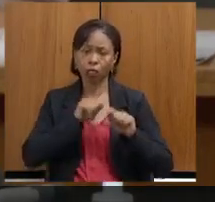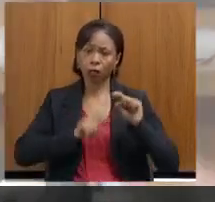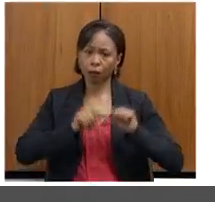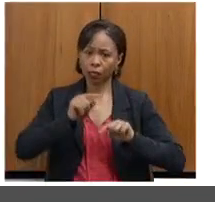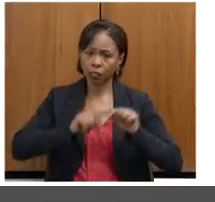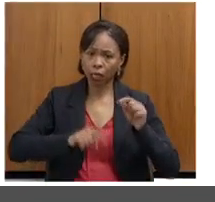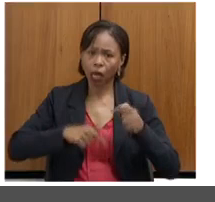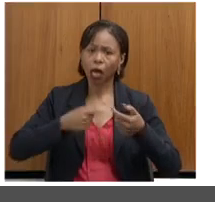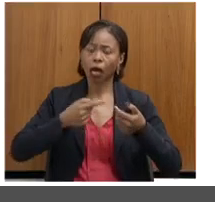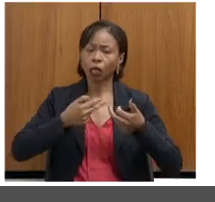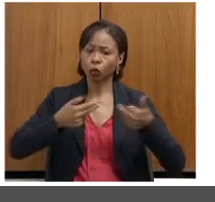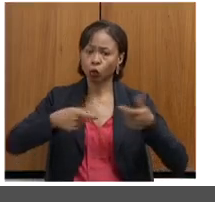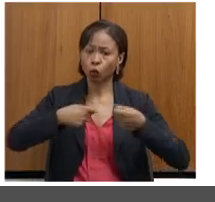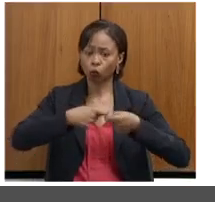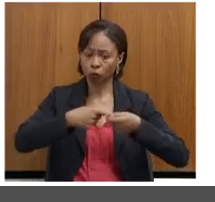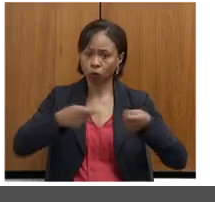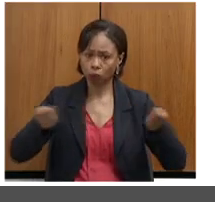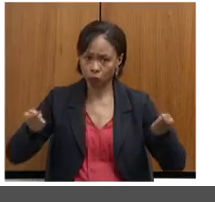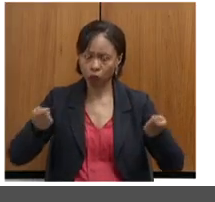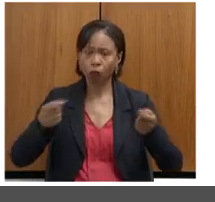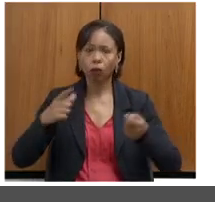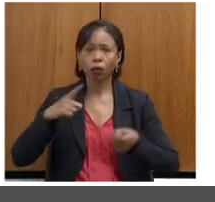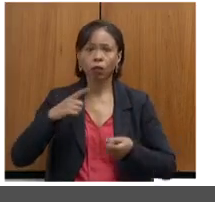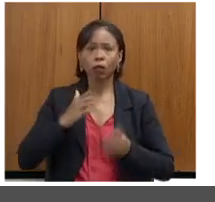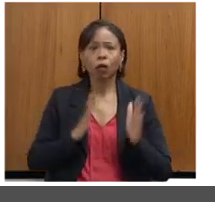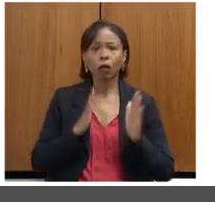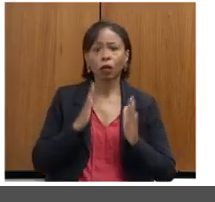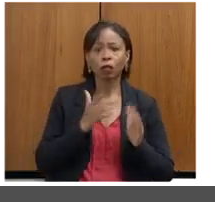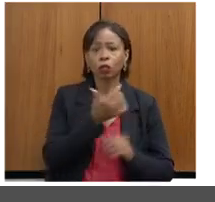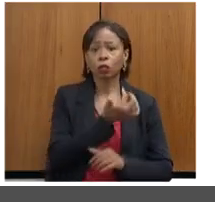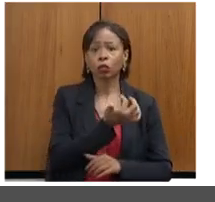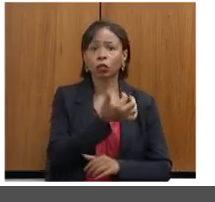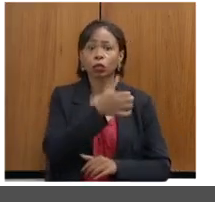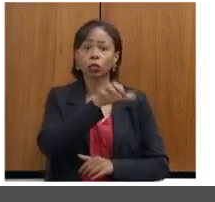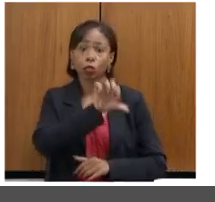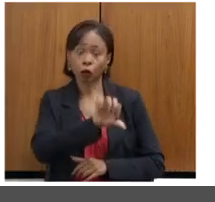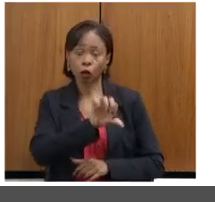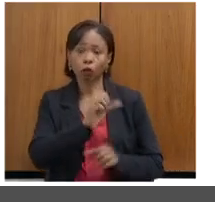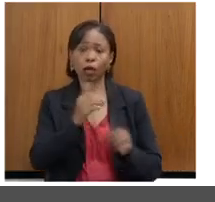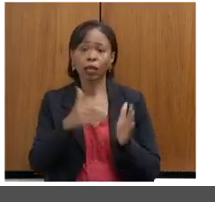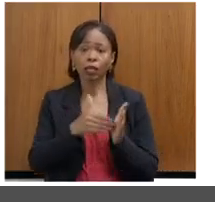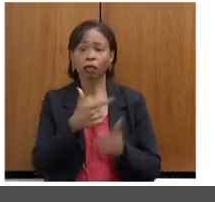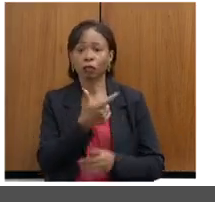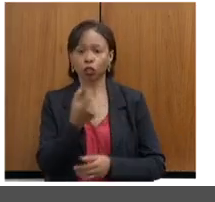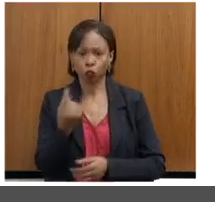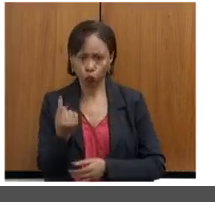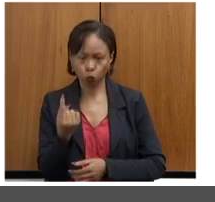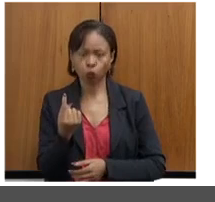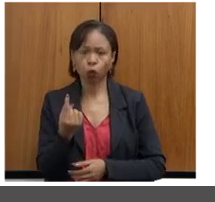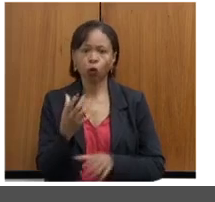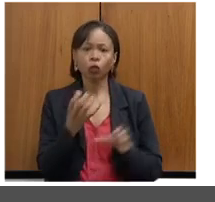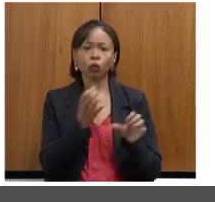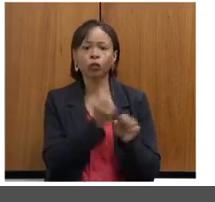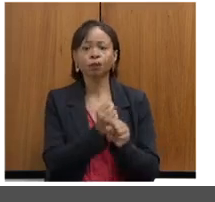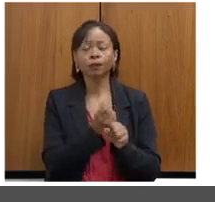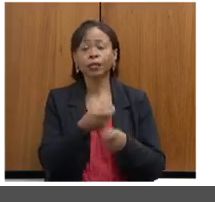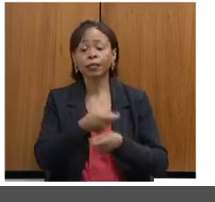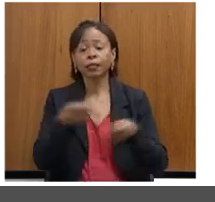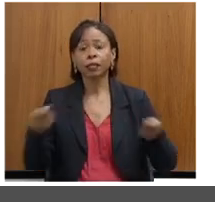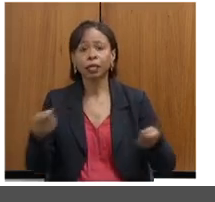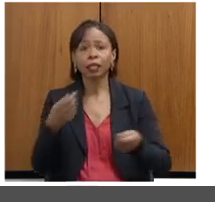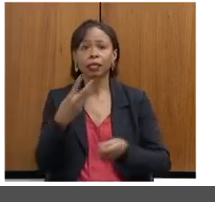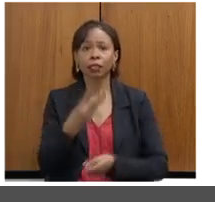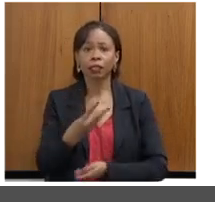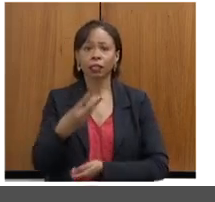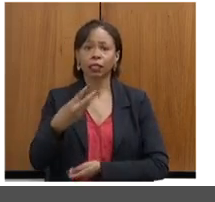distribuídos pela Polícia Civil entre 19 e 21 Aqui nós temos uma acumulado por um entregue